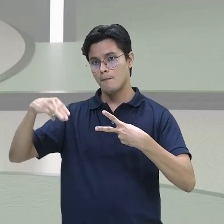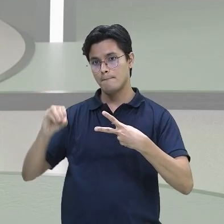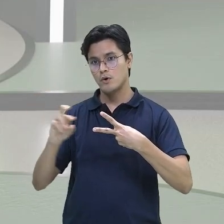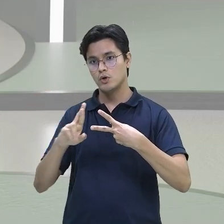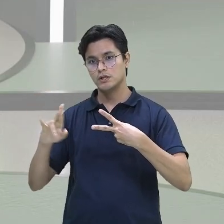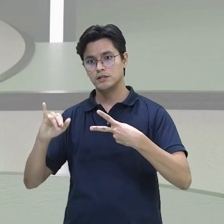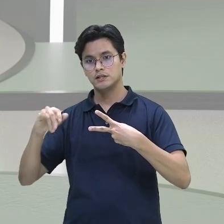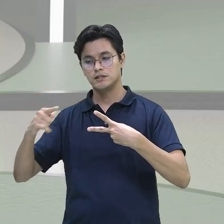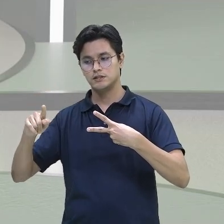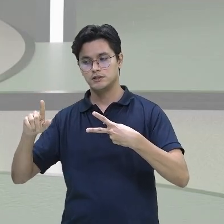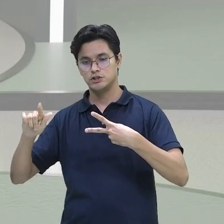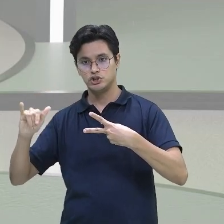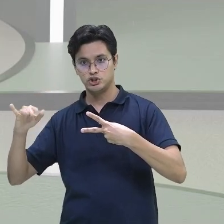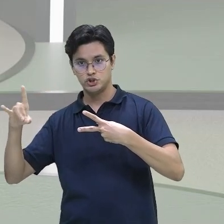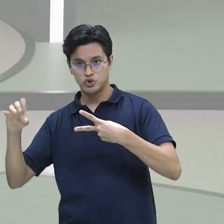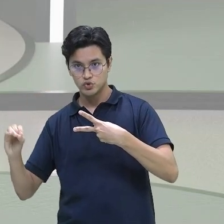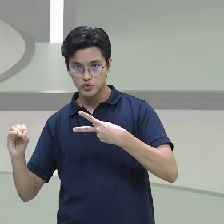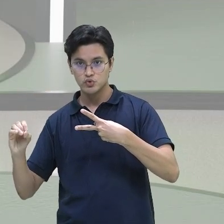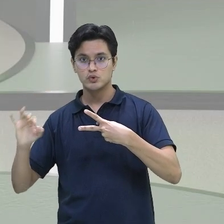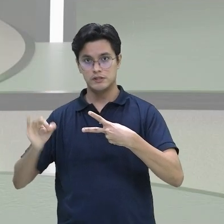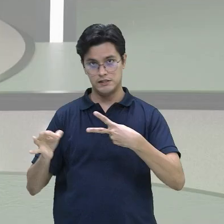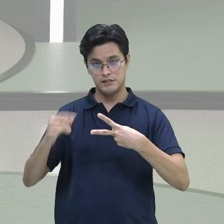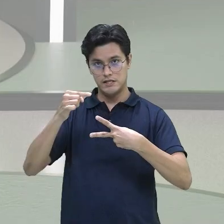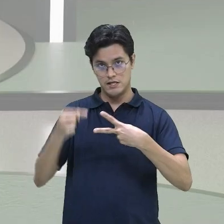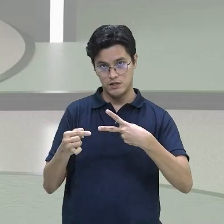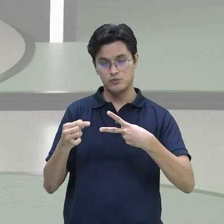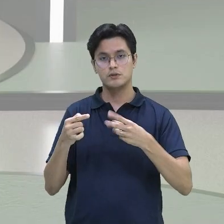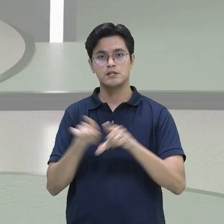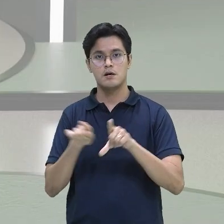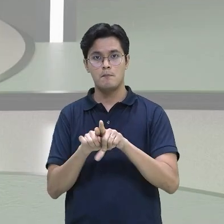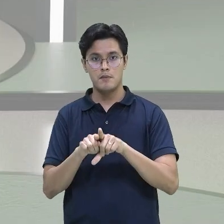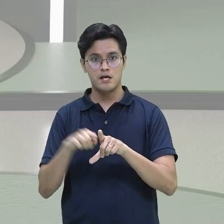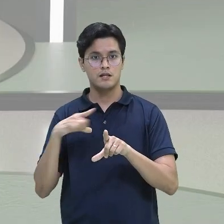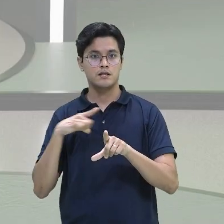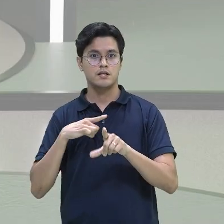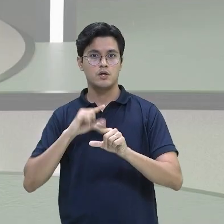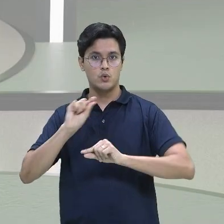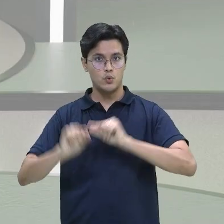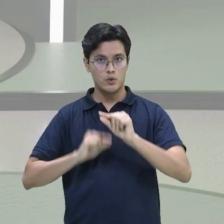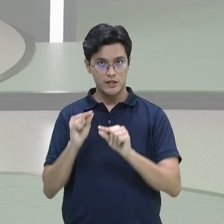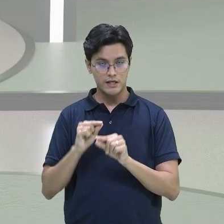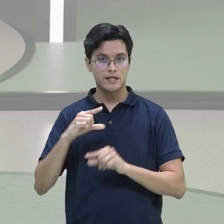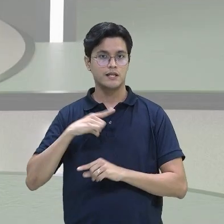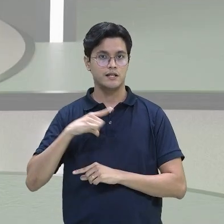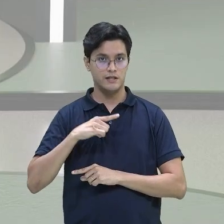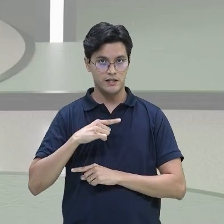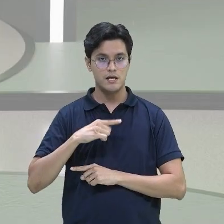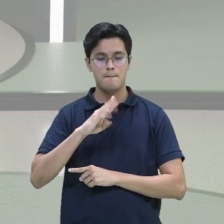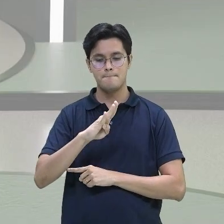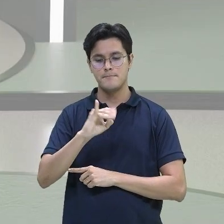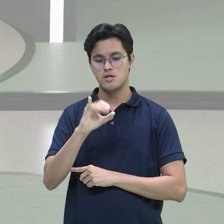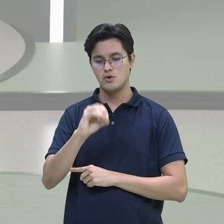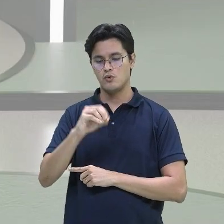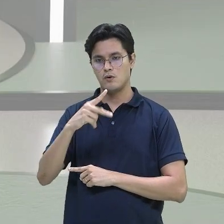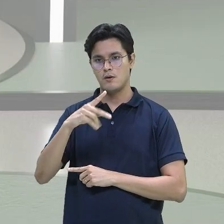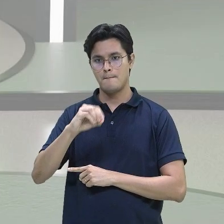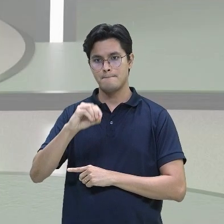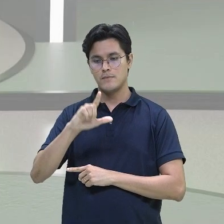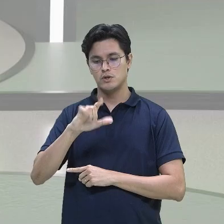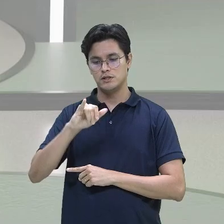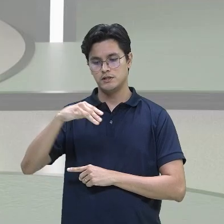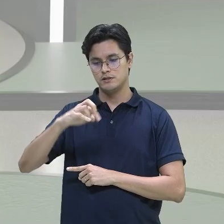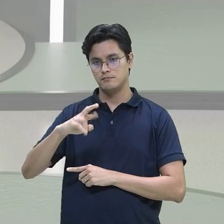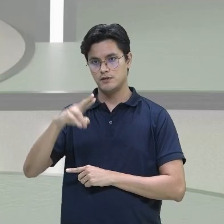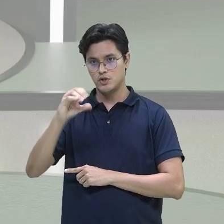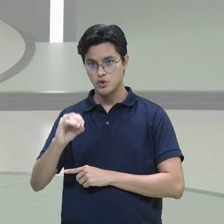ou sintéticos, tá? Os naturais, ou chamados também de biopolímeros, porque bio é vida, são os que